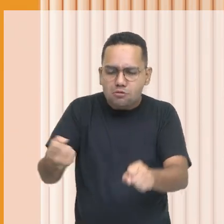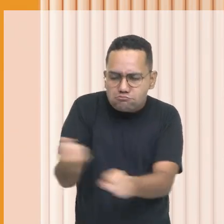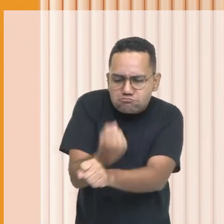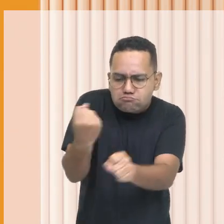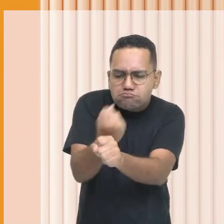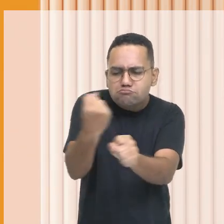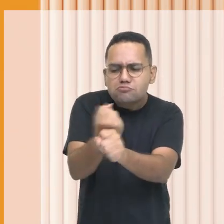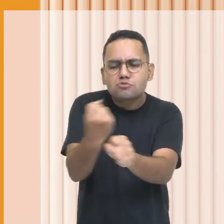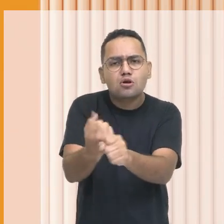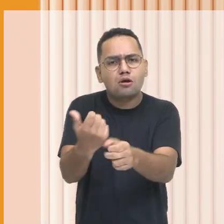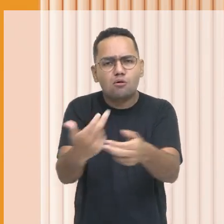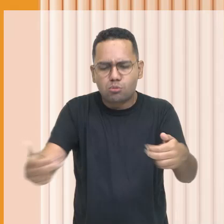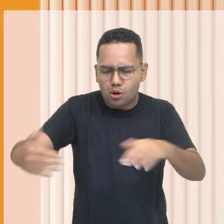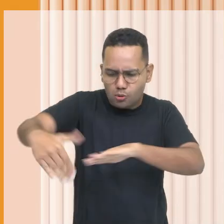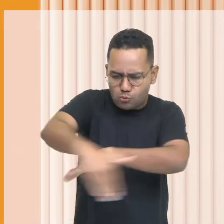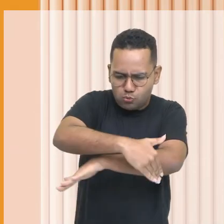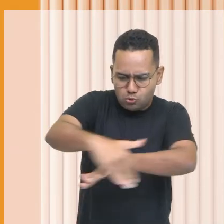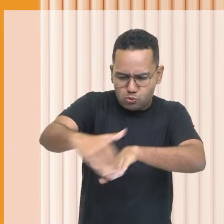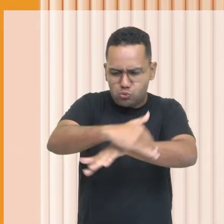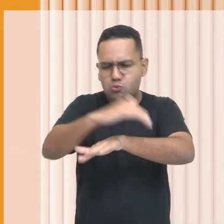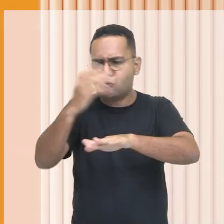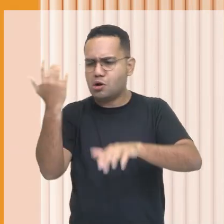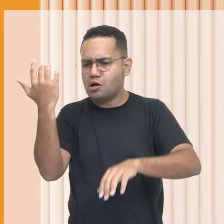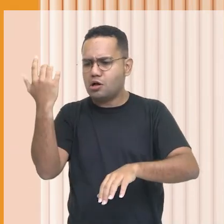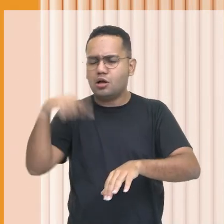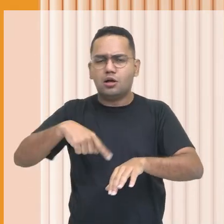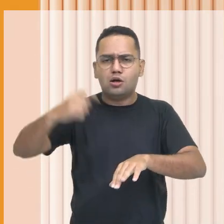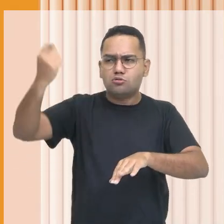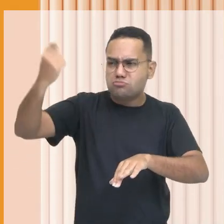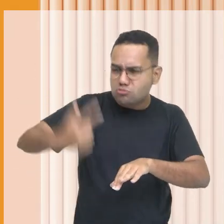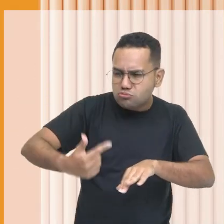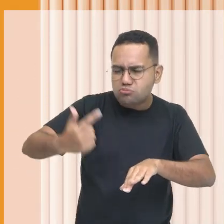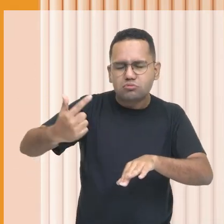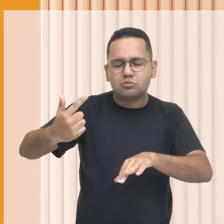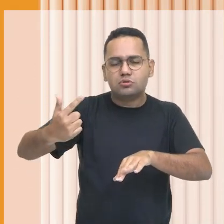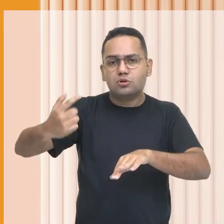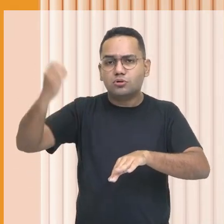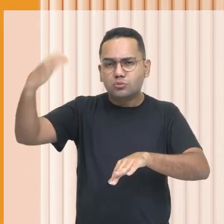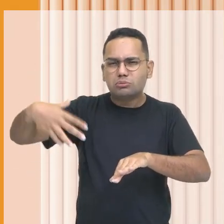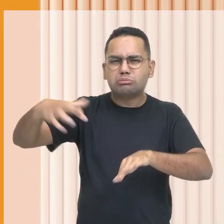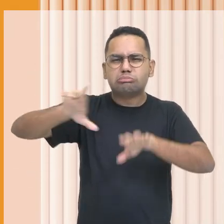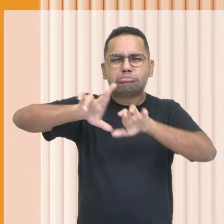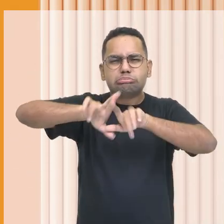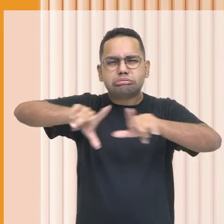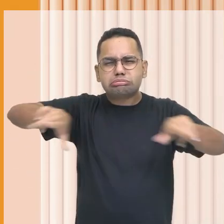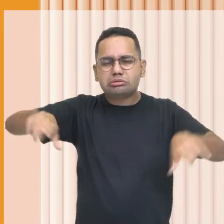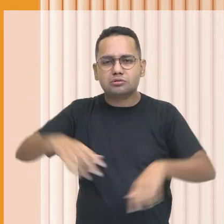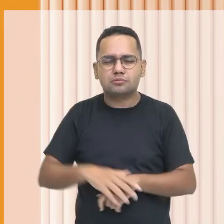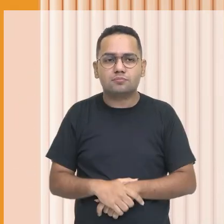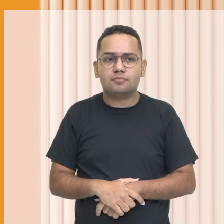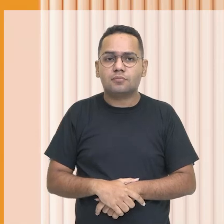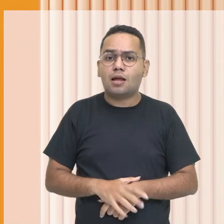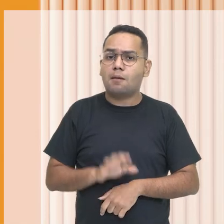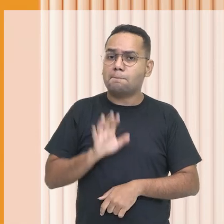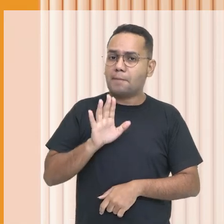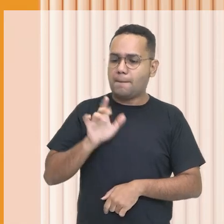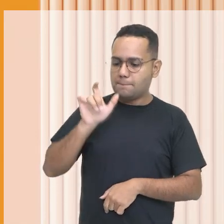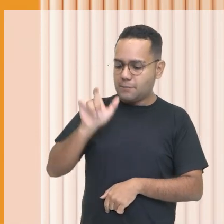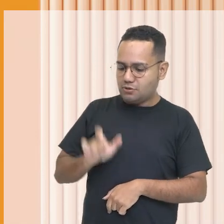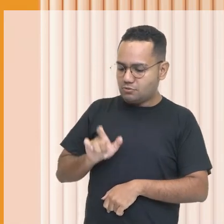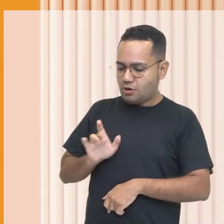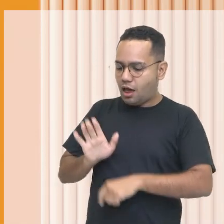água encanada. Mas em troca de ele fazer isso, vocês têm que conseguir tantos mil votos para que ele se